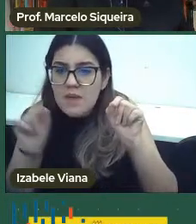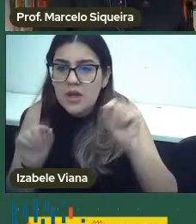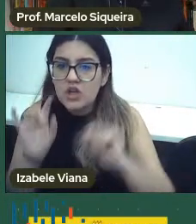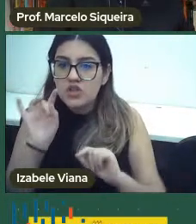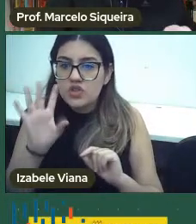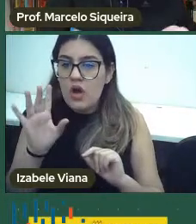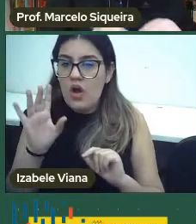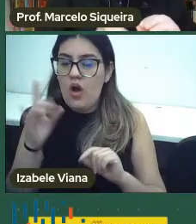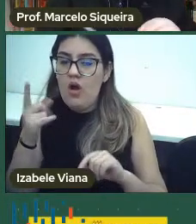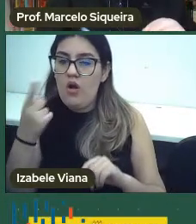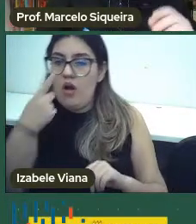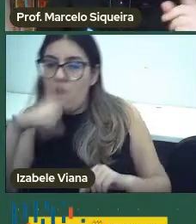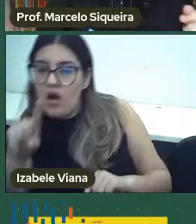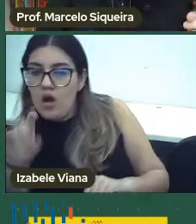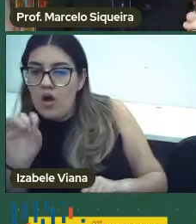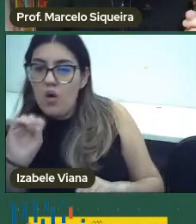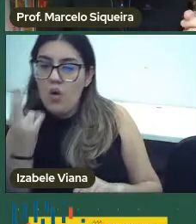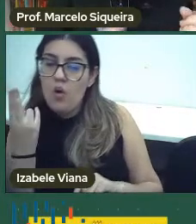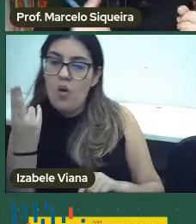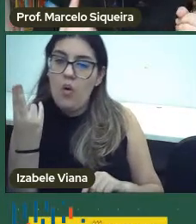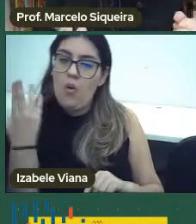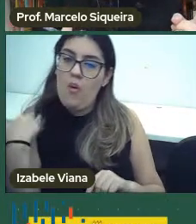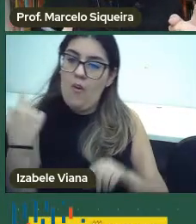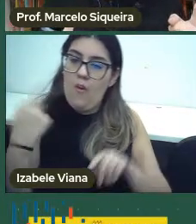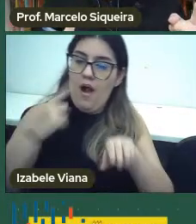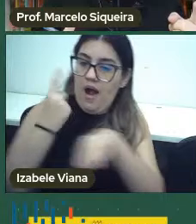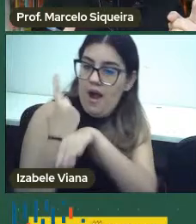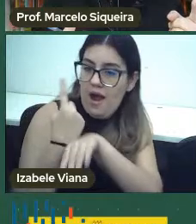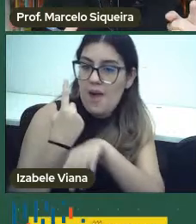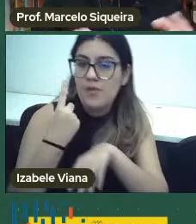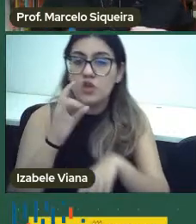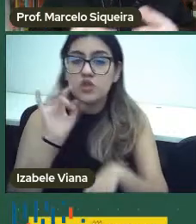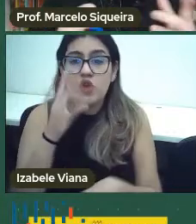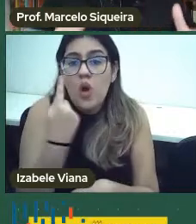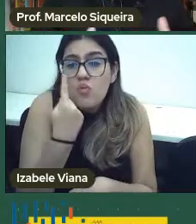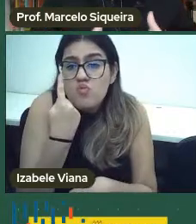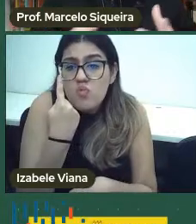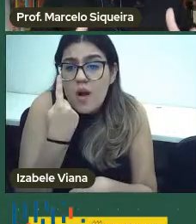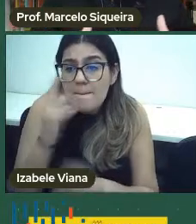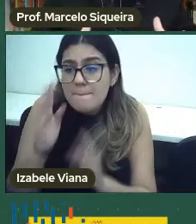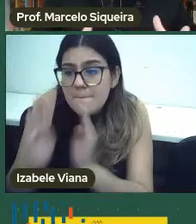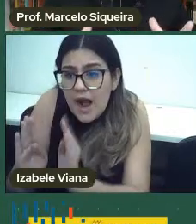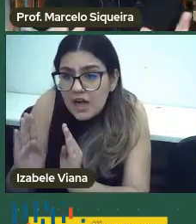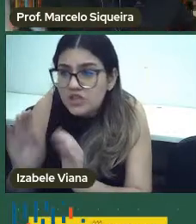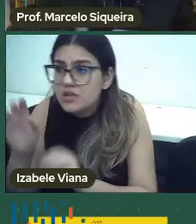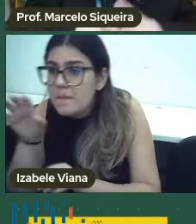dela, compreendeu apenas um nível ou uma dimensão. E o arquivo, como a